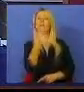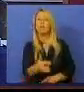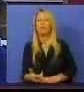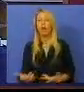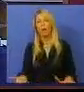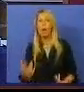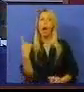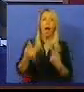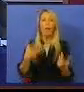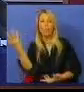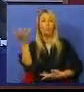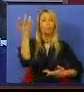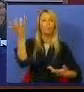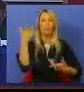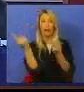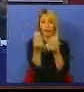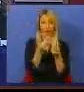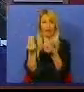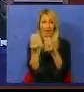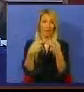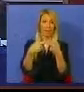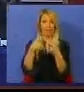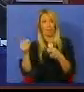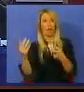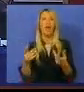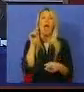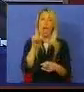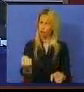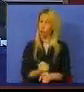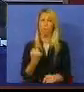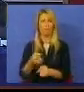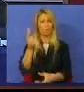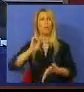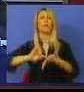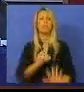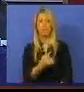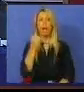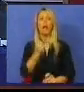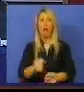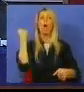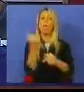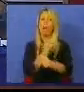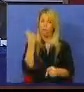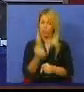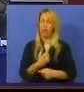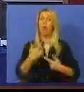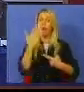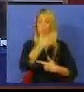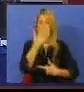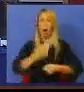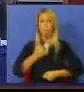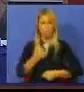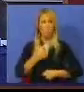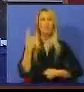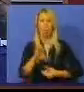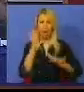alguma bonomia que lhe é característica, esta é uma das tarefas que acho essencial e é uma das tarefas para a qual, se a profissão tem alguma coisa